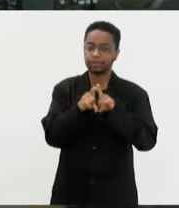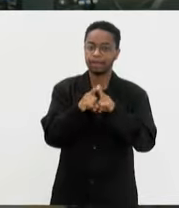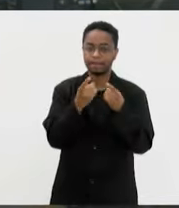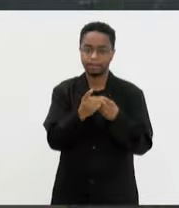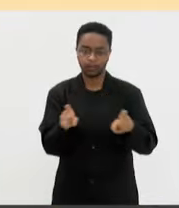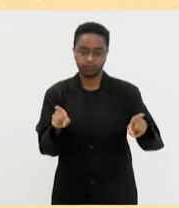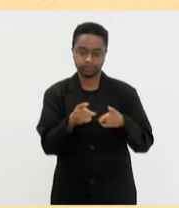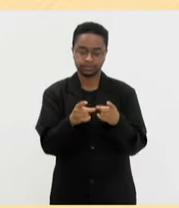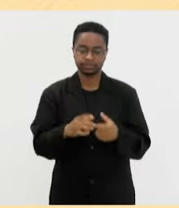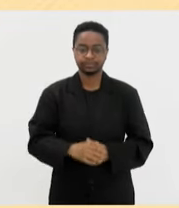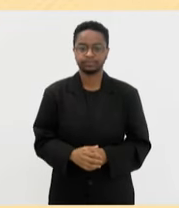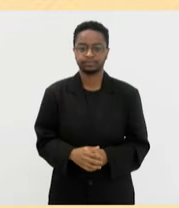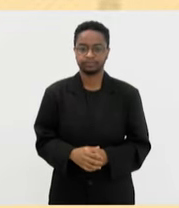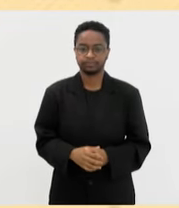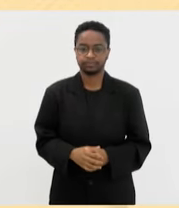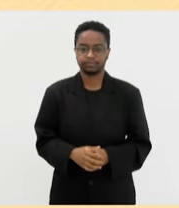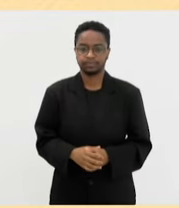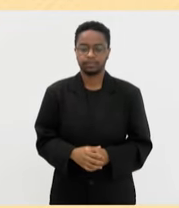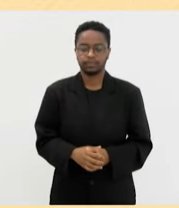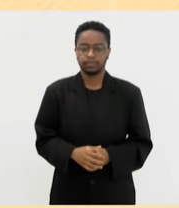música.